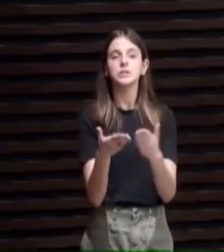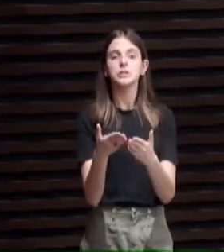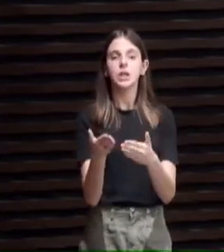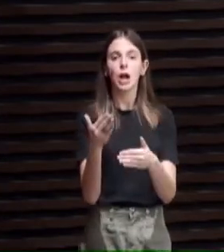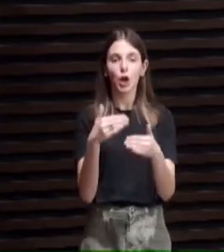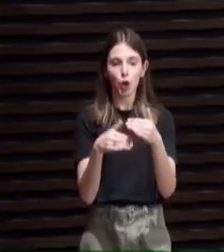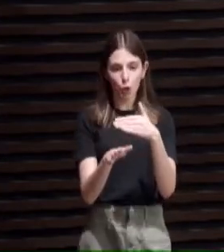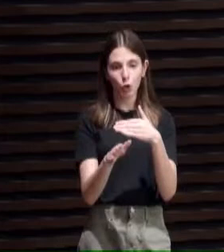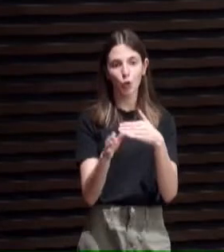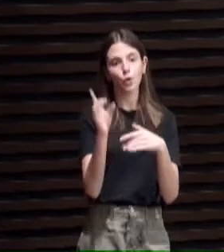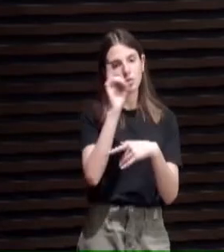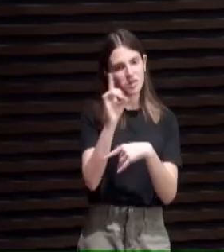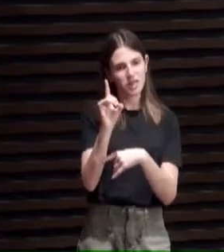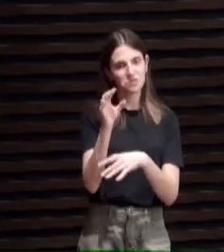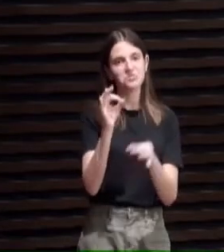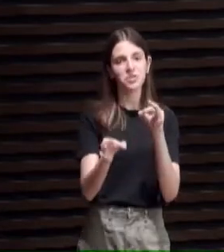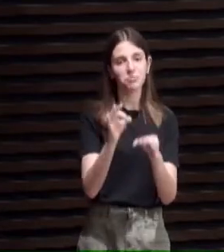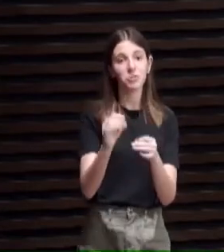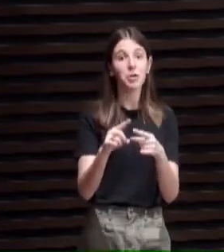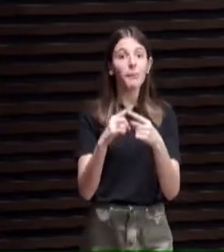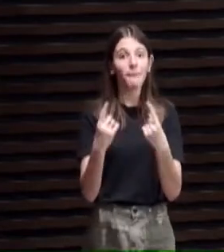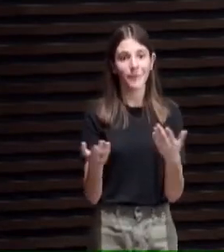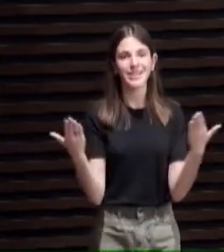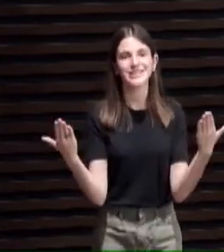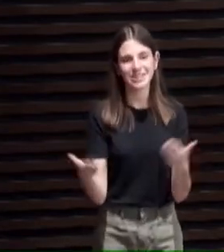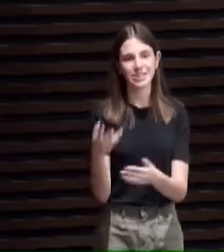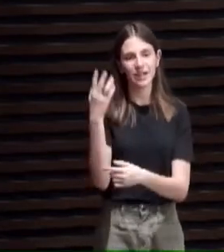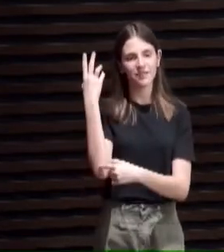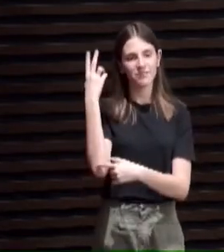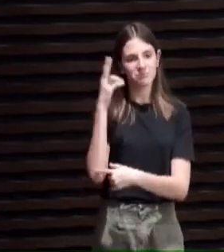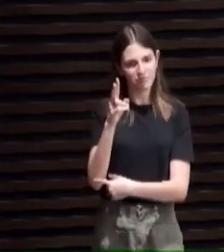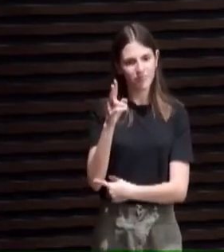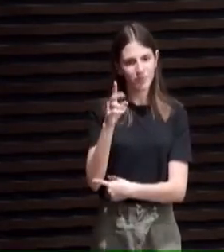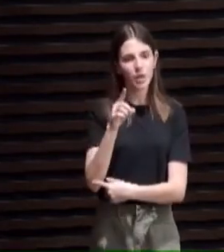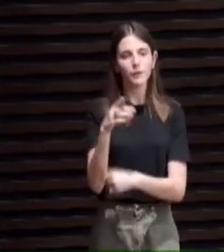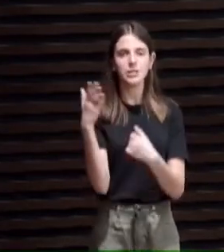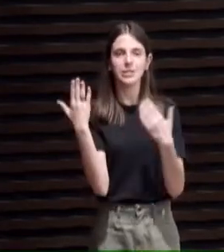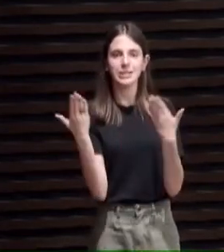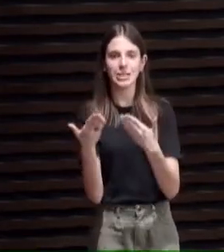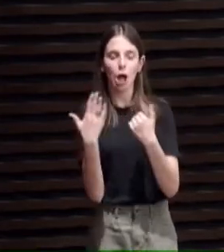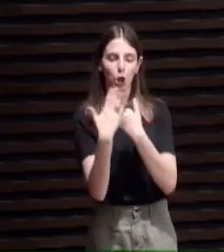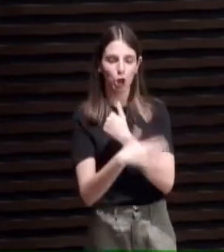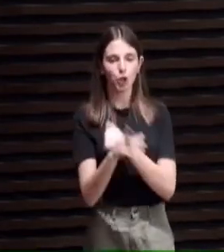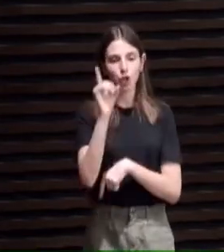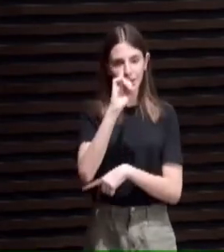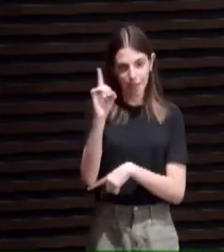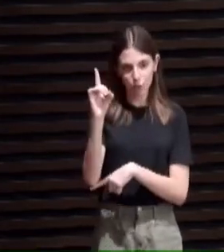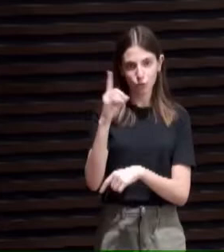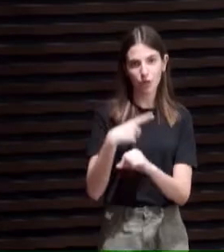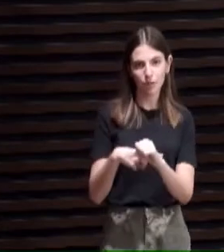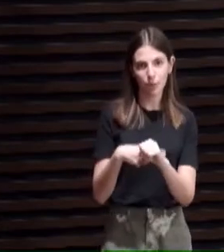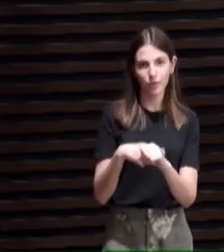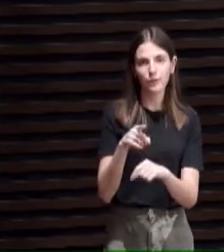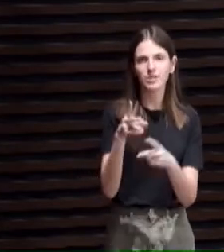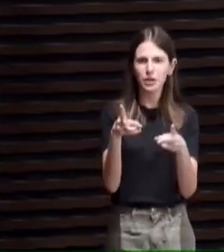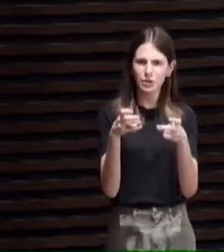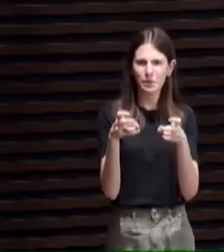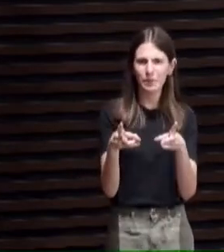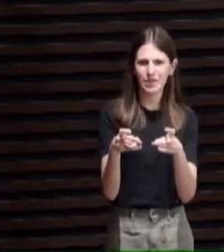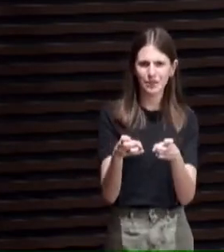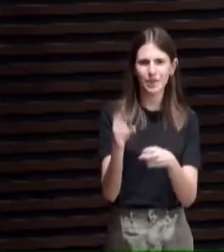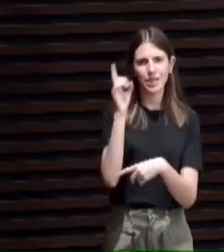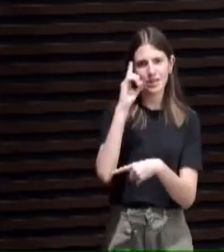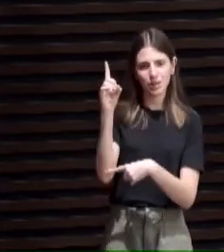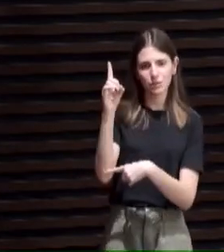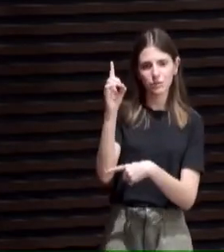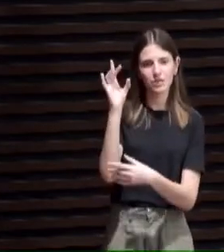dos réus. Ele já está ali. Você já condenou Deus naquela situação. Então você não consegue perceber que ele tem uma razão.